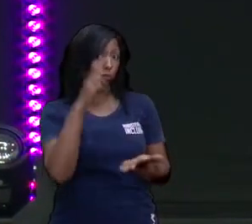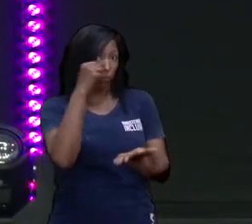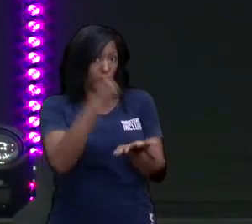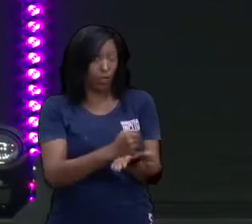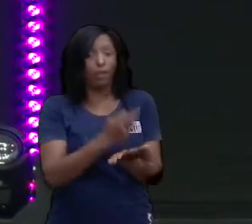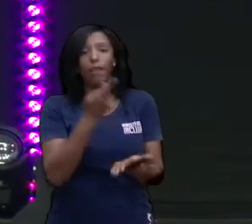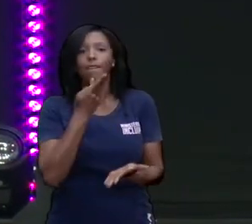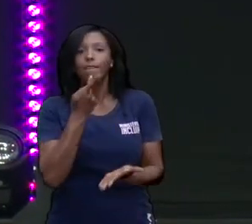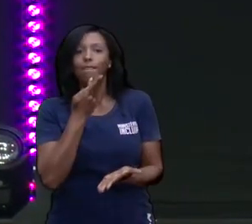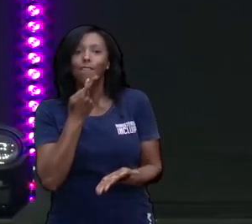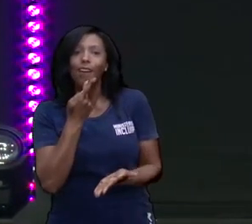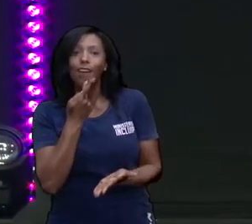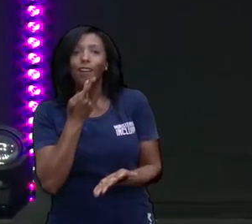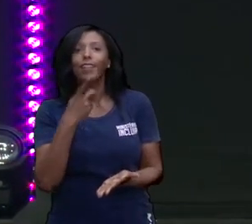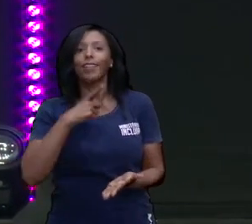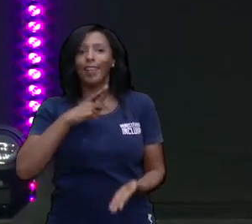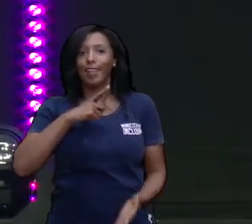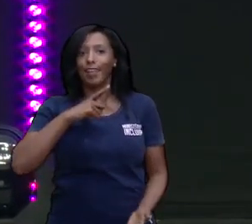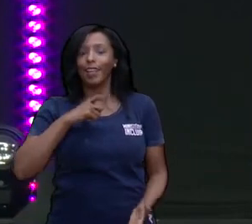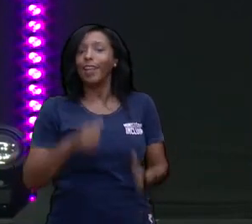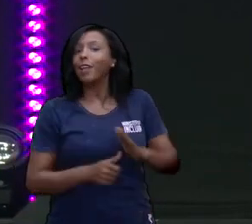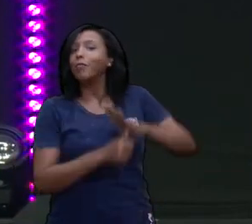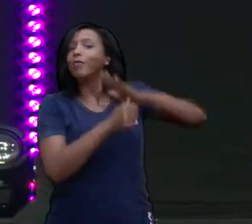um ser chamado diabo